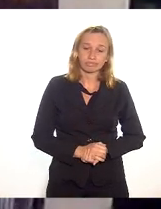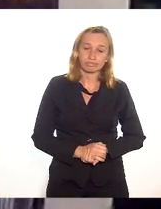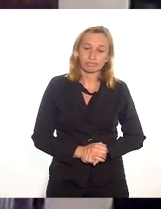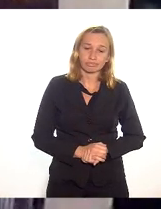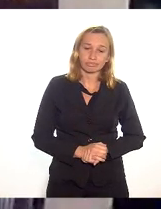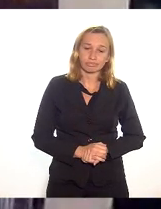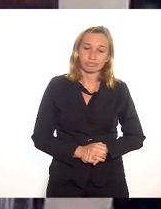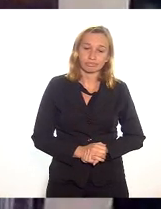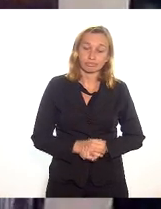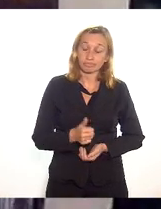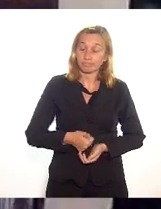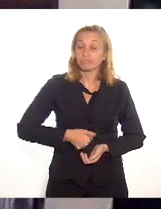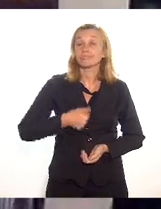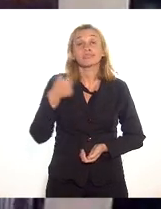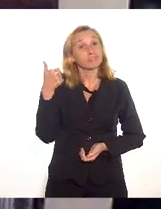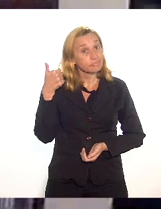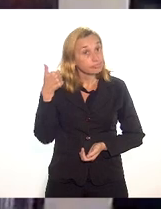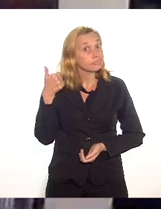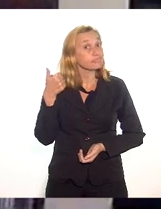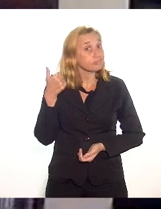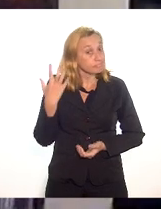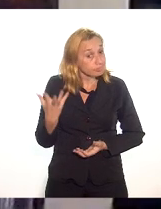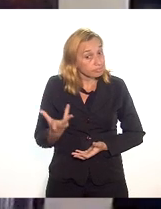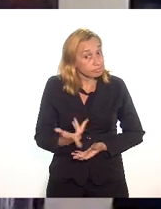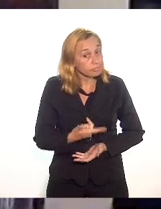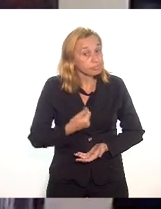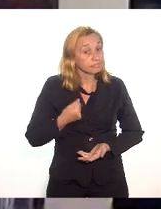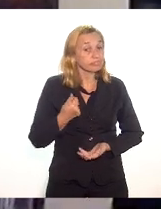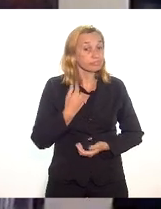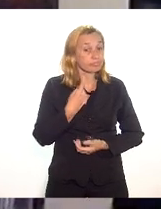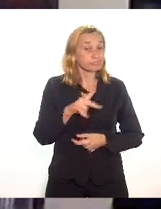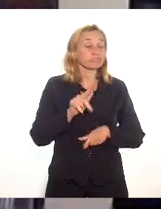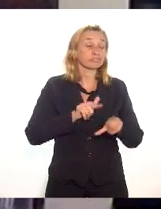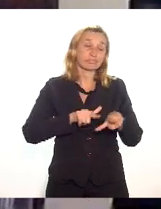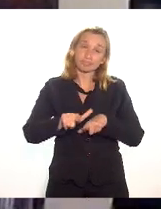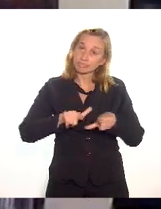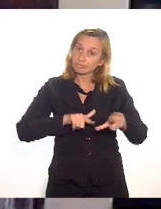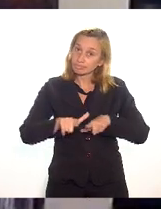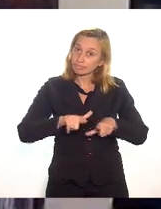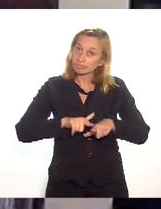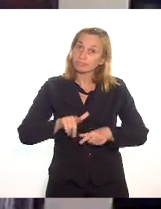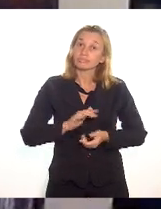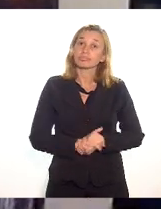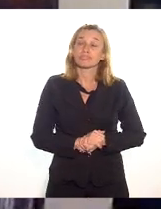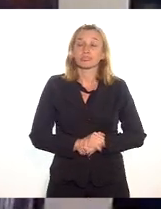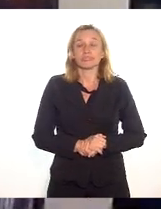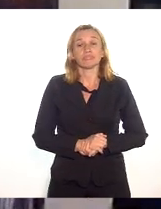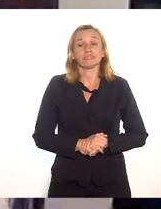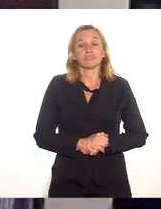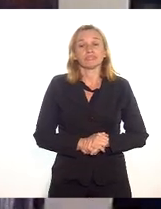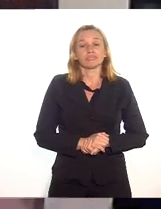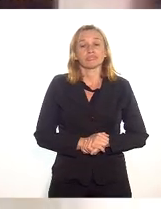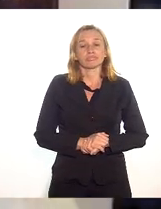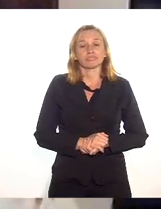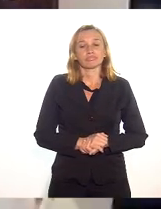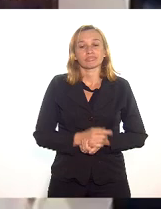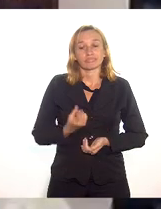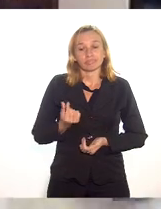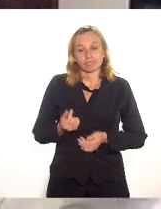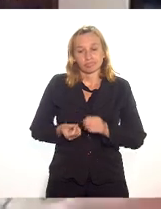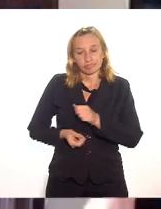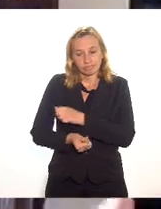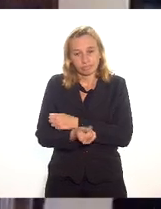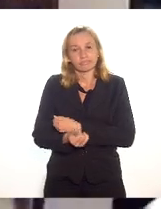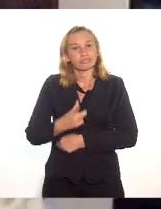inclusive melhorando a qualidade dos seus serviços a serem prestados, tem que existir